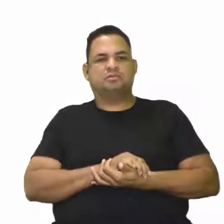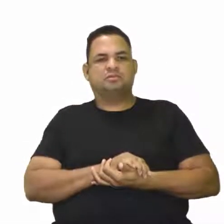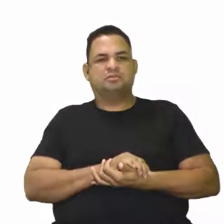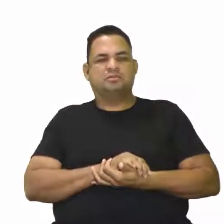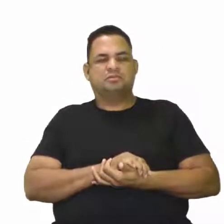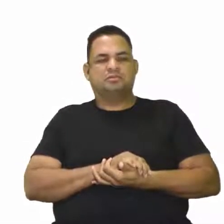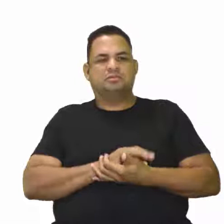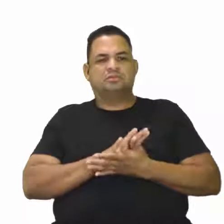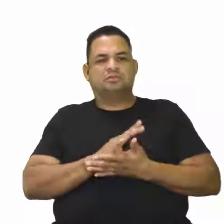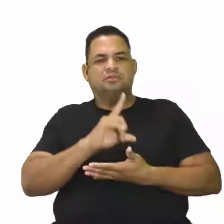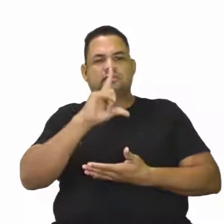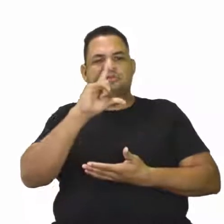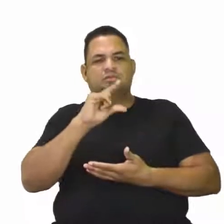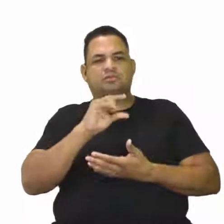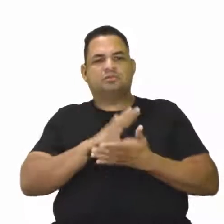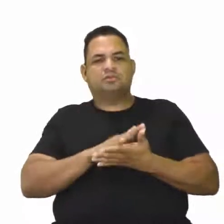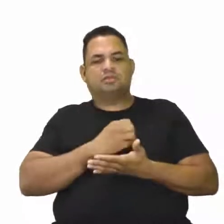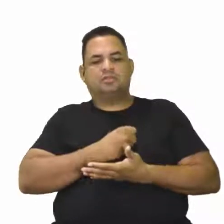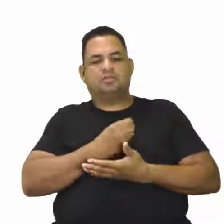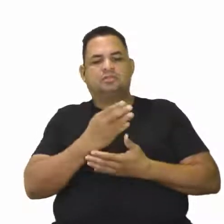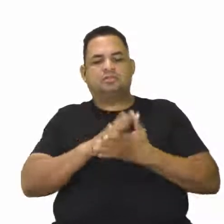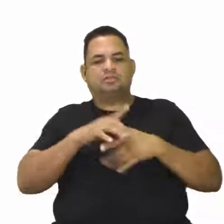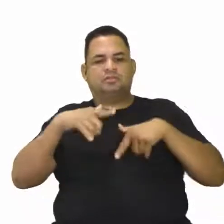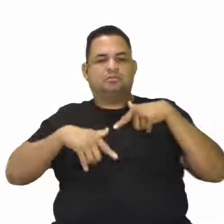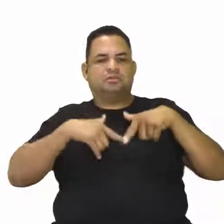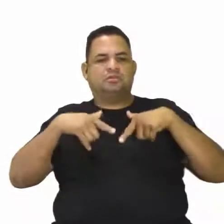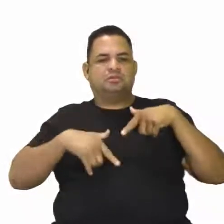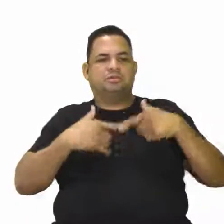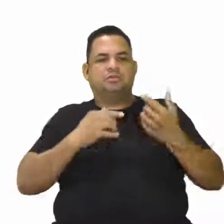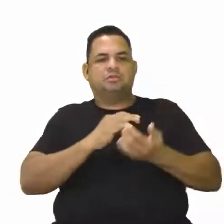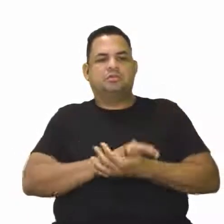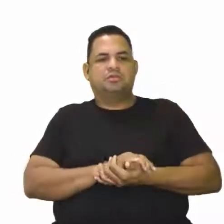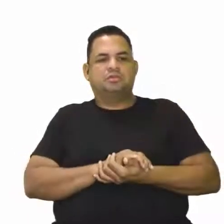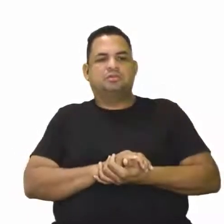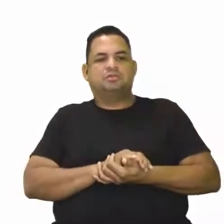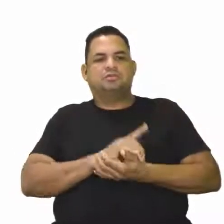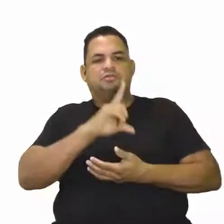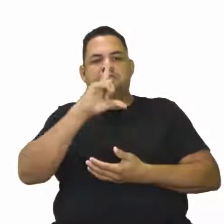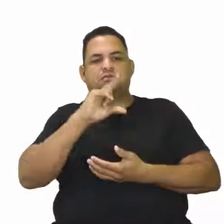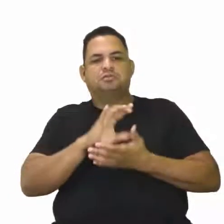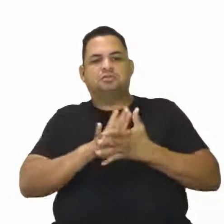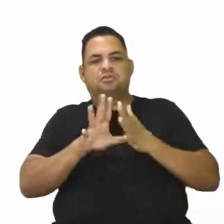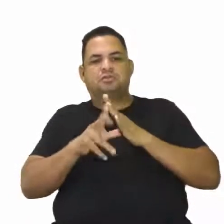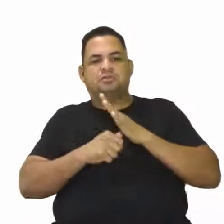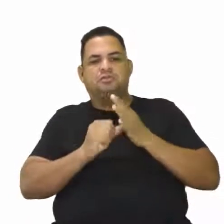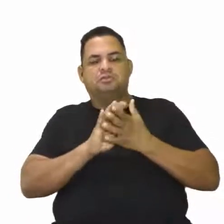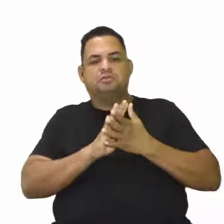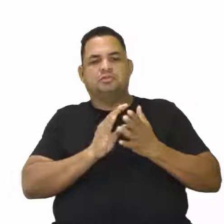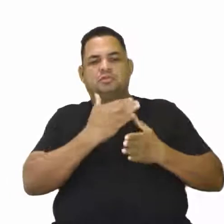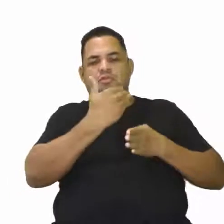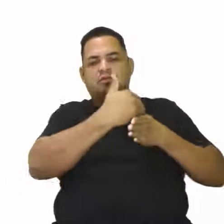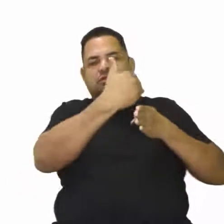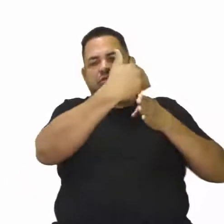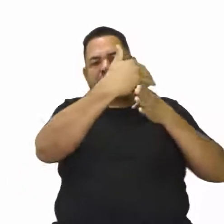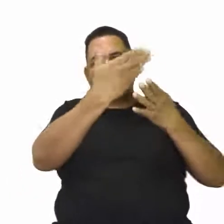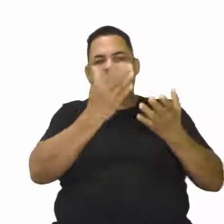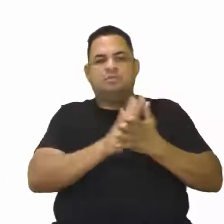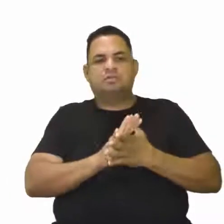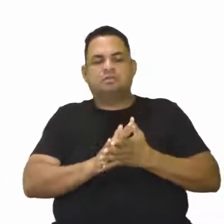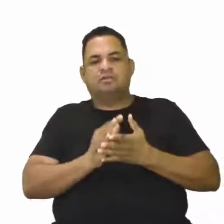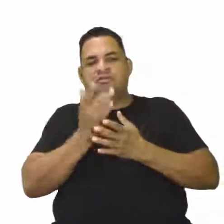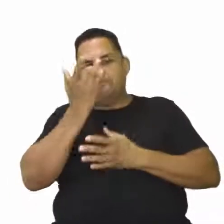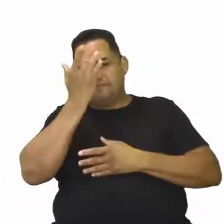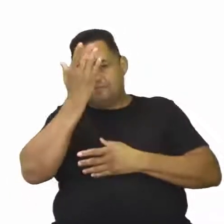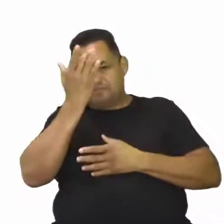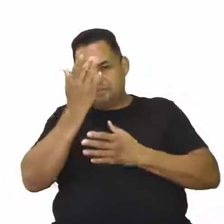estrutura reduz o contingente de mão de obra? Inibe a corrupção na construção civil? Facilita o controle de qualidade da